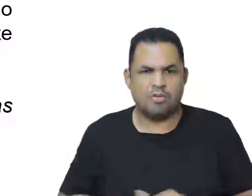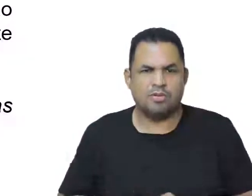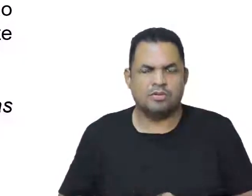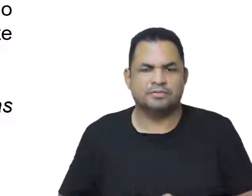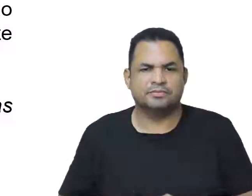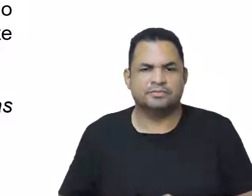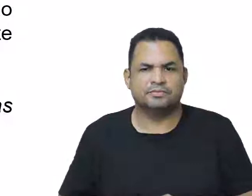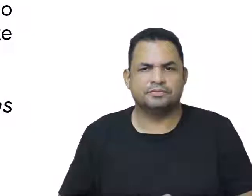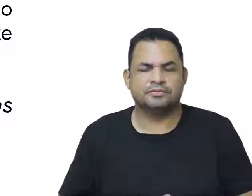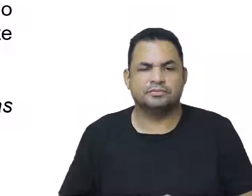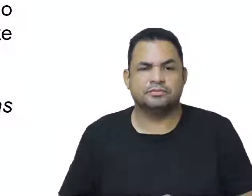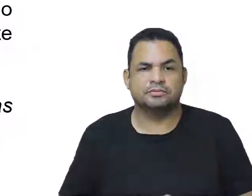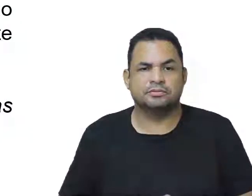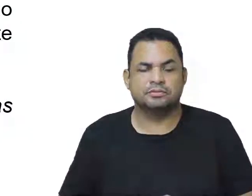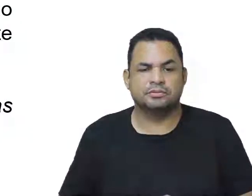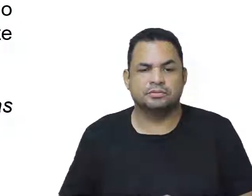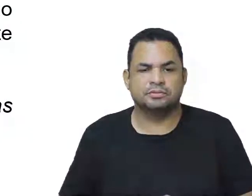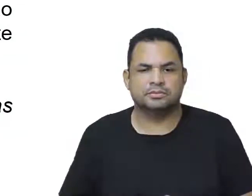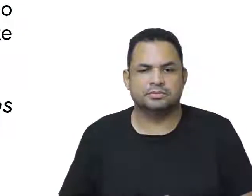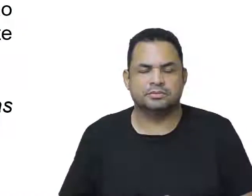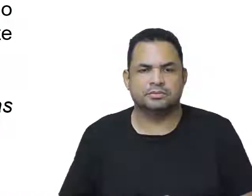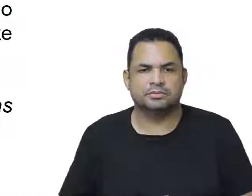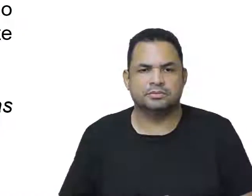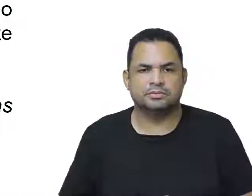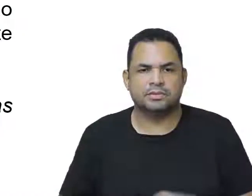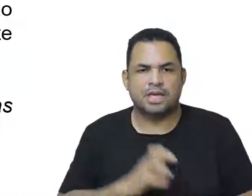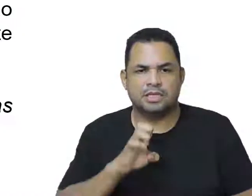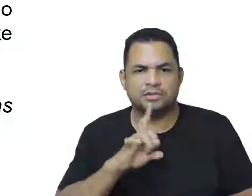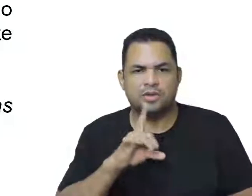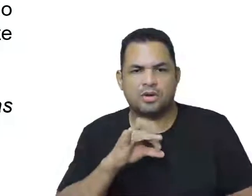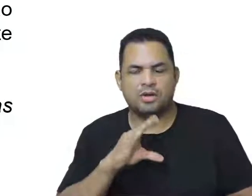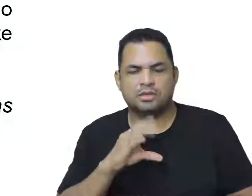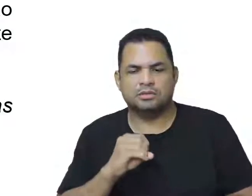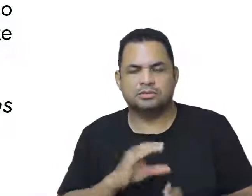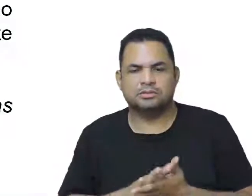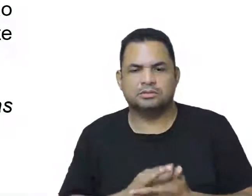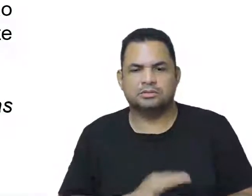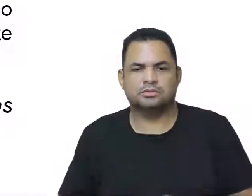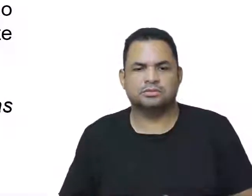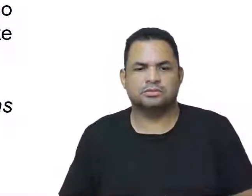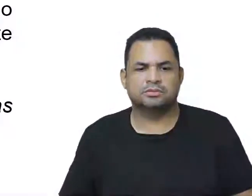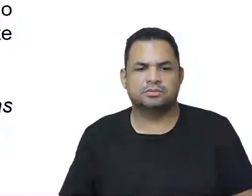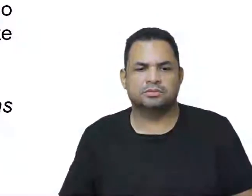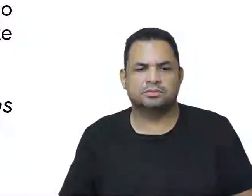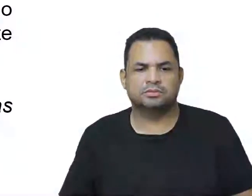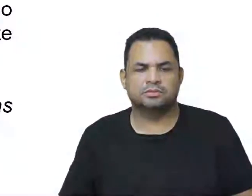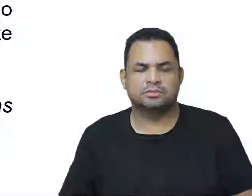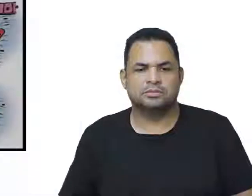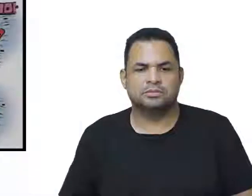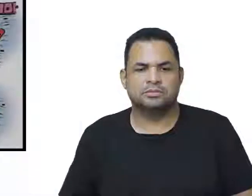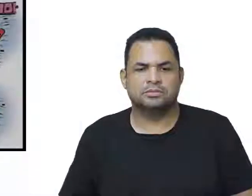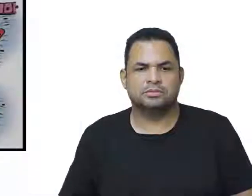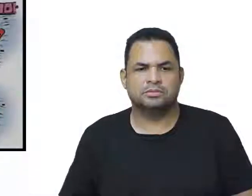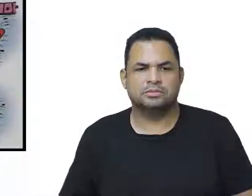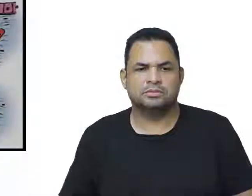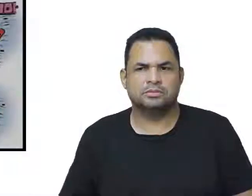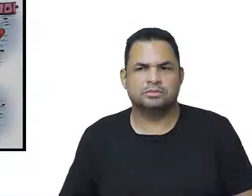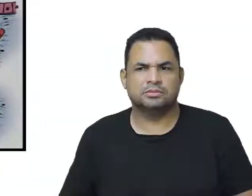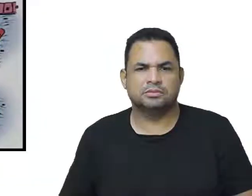elas produzem substâncias que vão para fora do corpo, sudoríparas, lacrimais e mamárias, por exemplo, né?